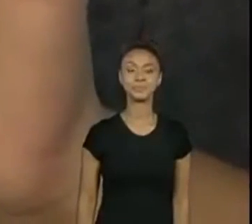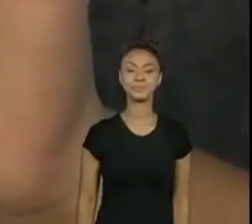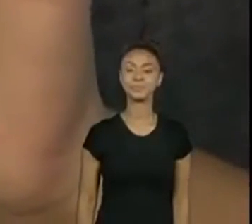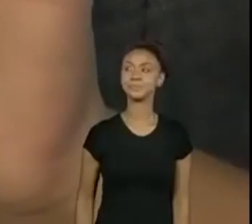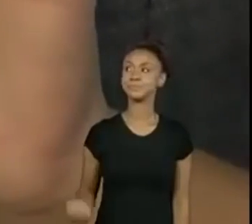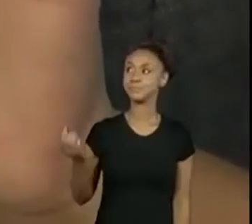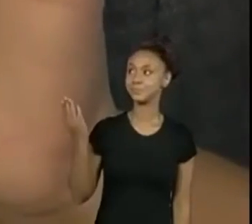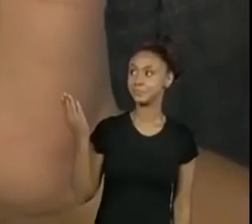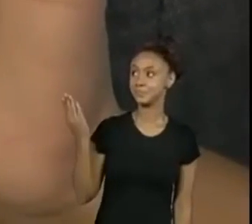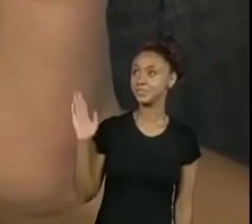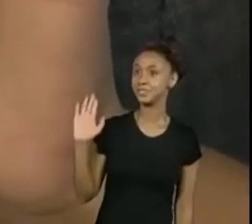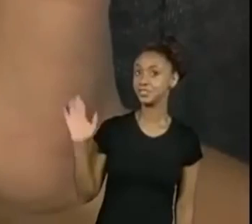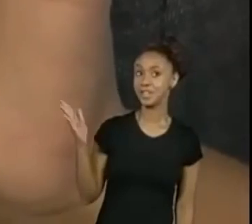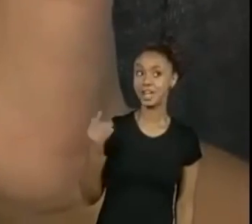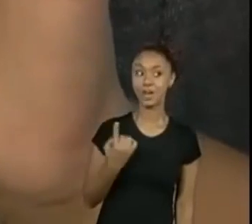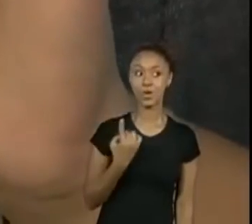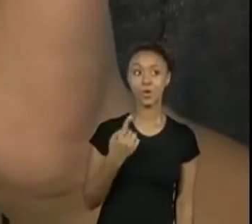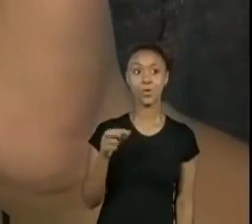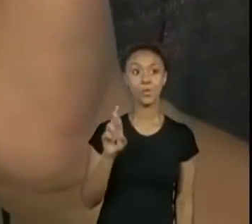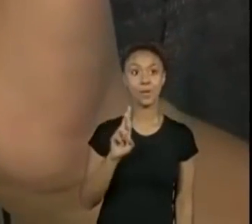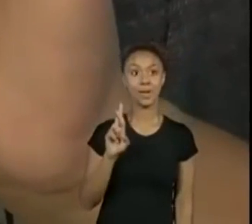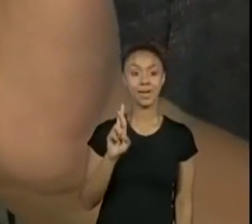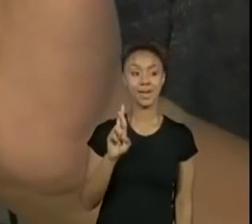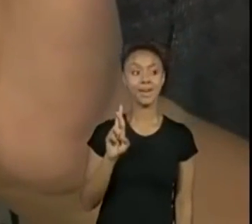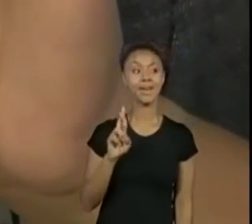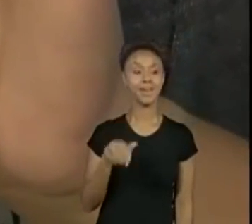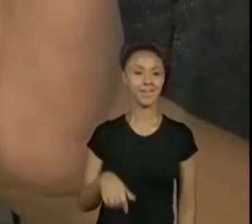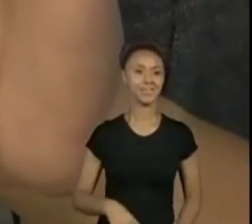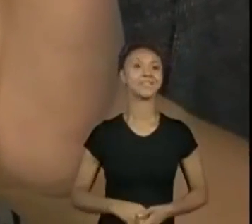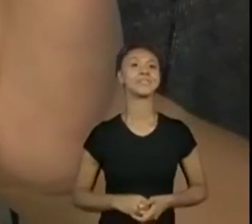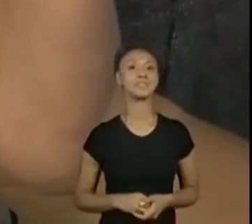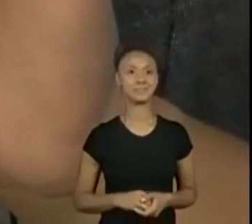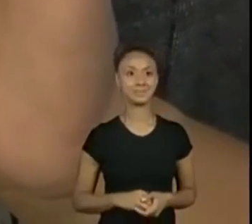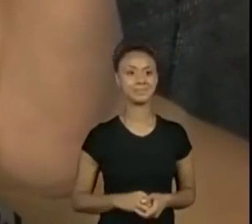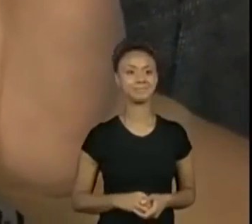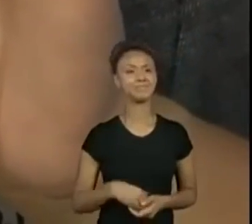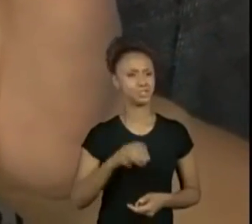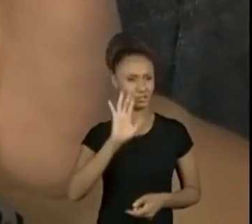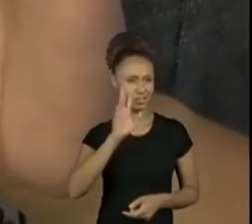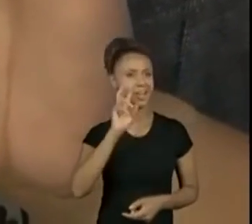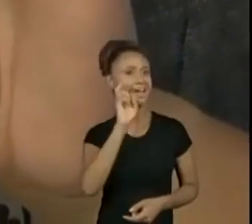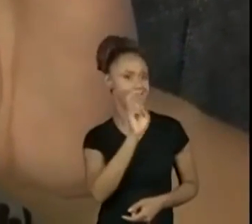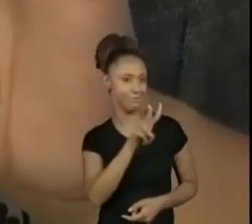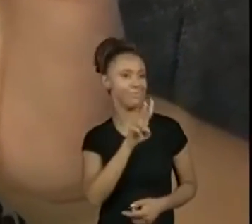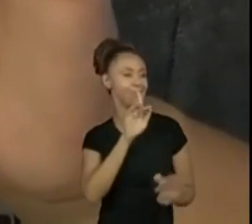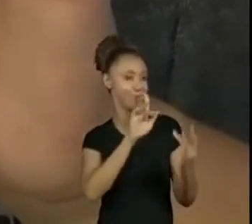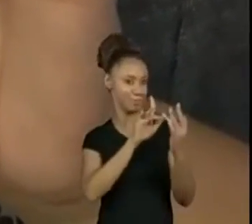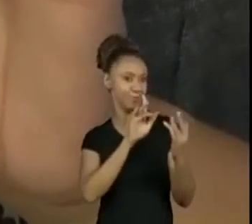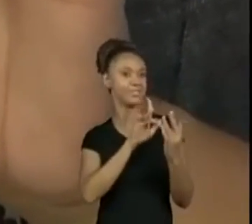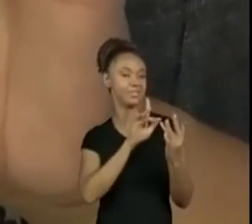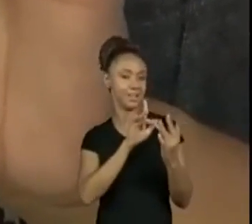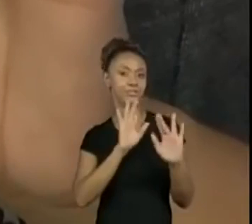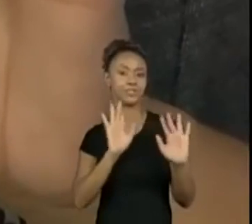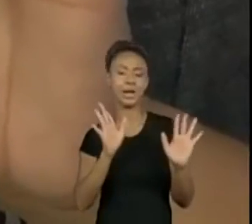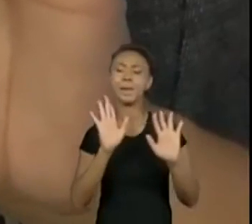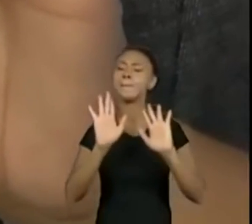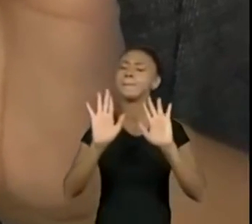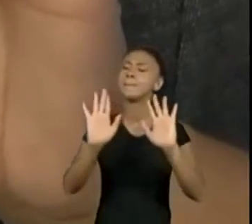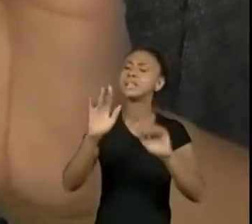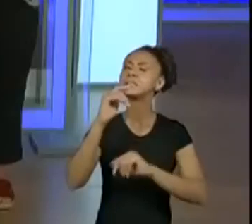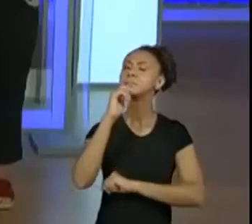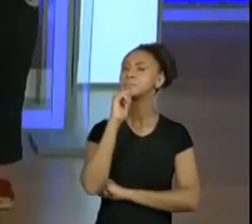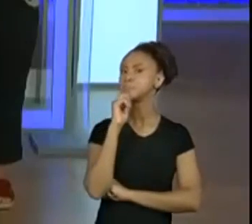Todo mundo aí já viu, já teve contato com a moeda de um real, certo? Sim. E se de